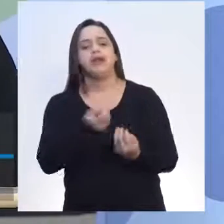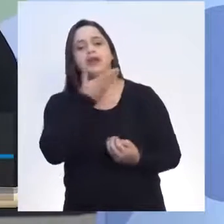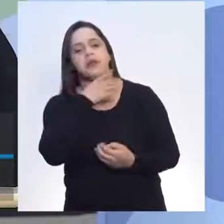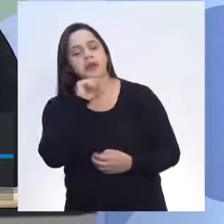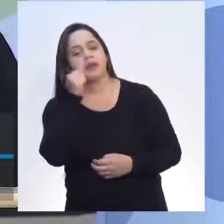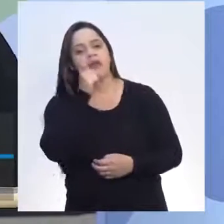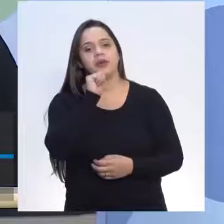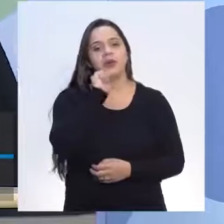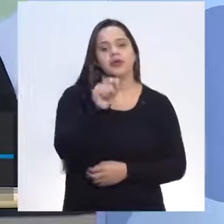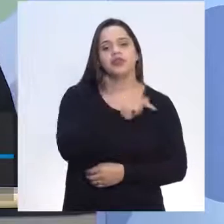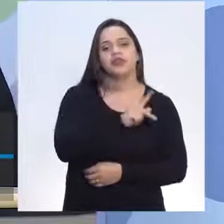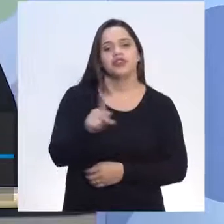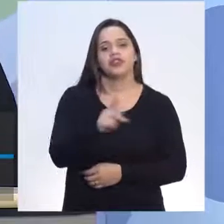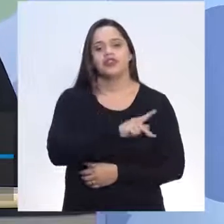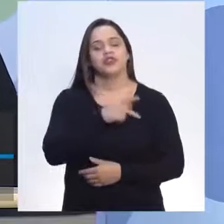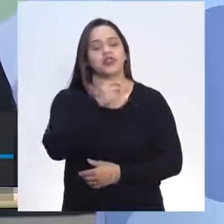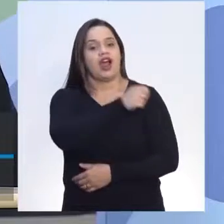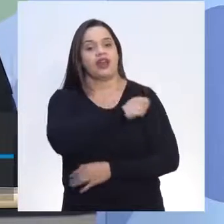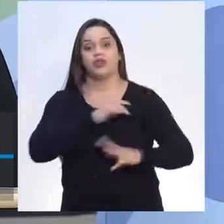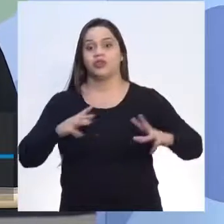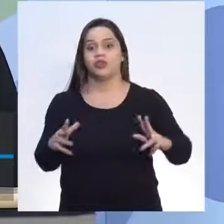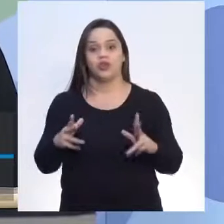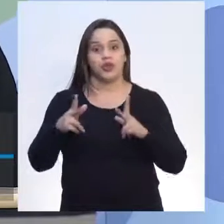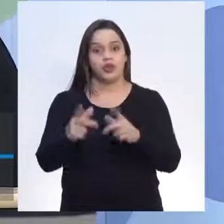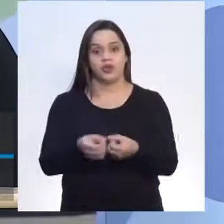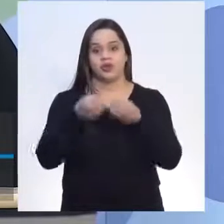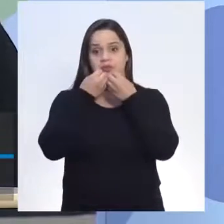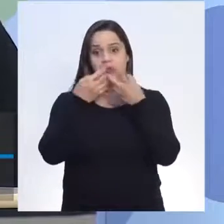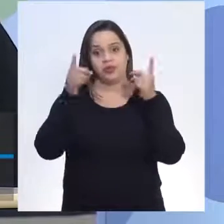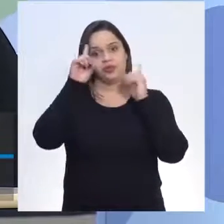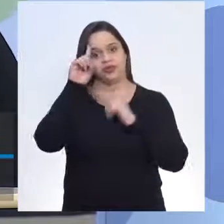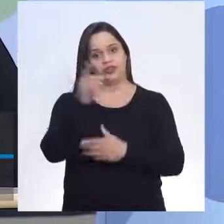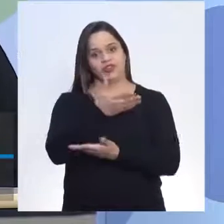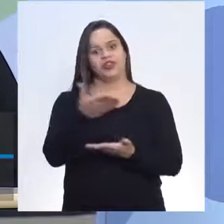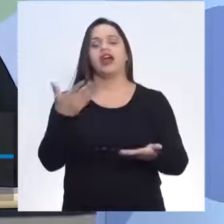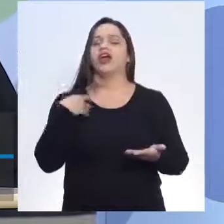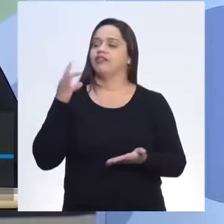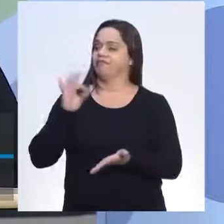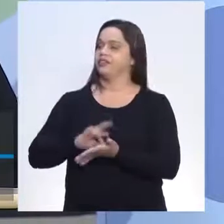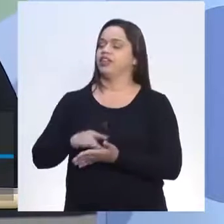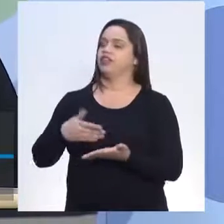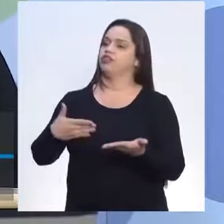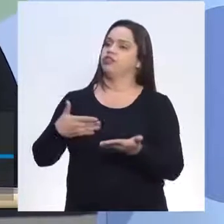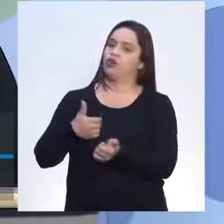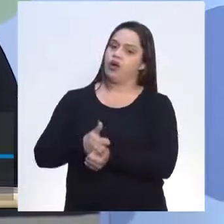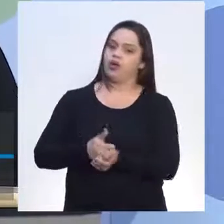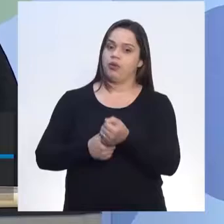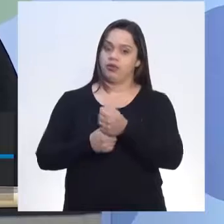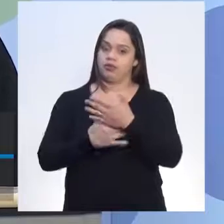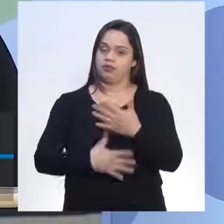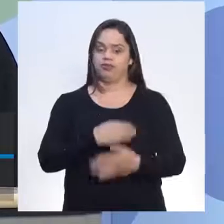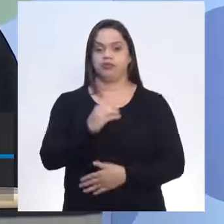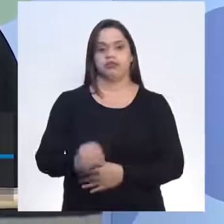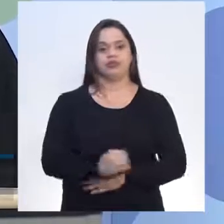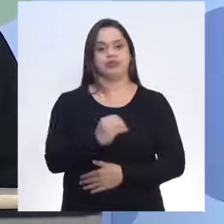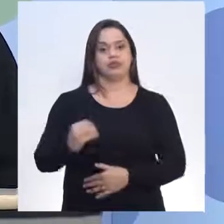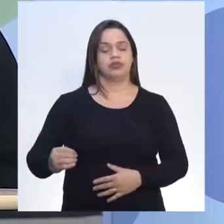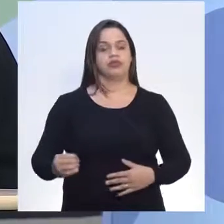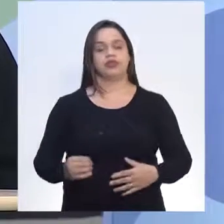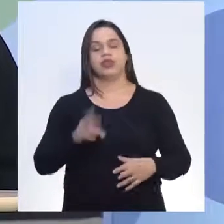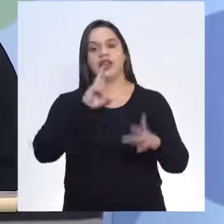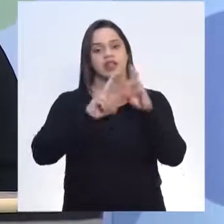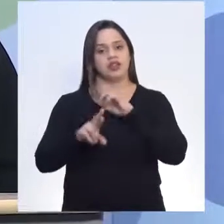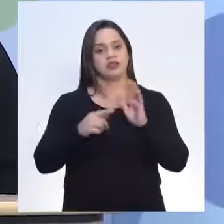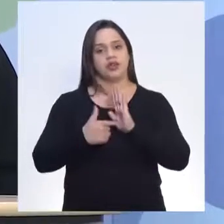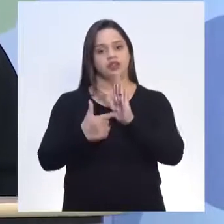nossos estudantes. Jonas, bom dia a todos. Realmente, eu vou acompanhar as interações aqui do pessoal, que vão dar as suas